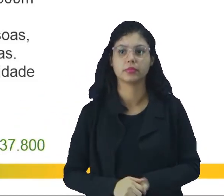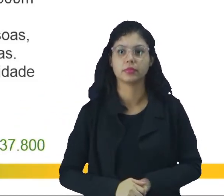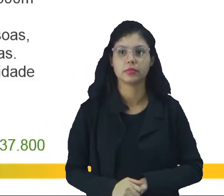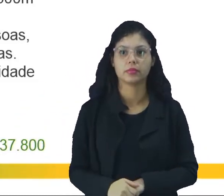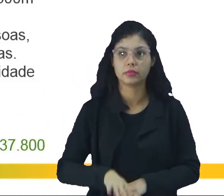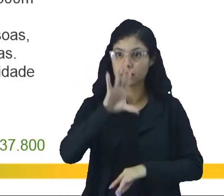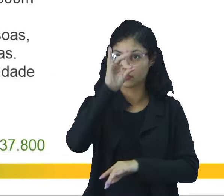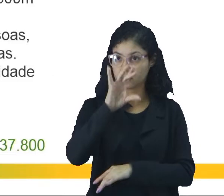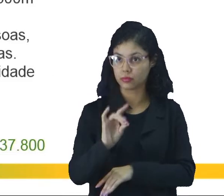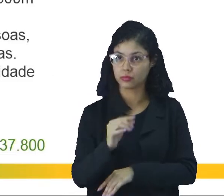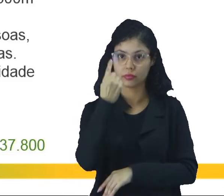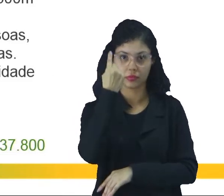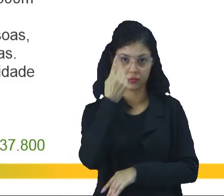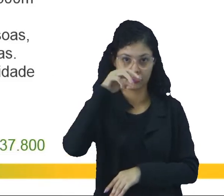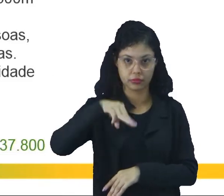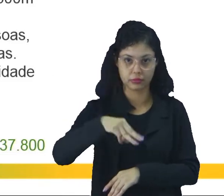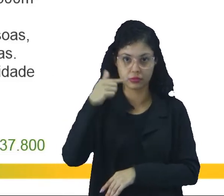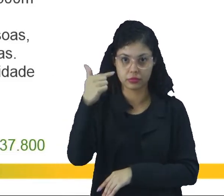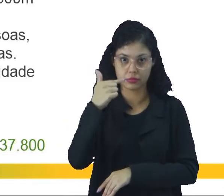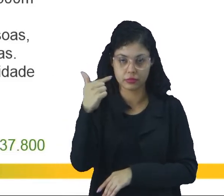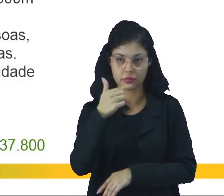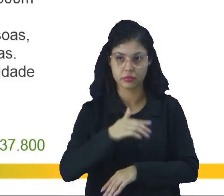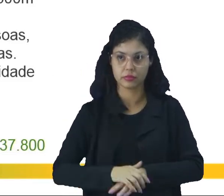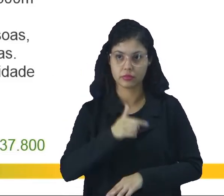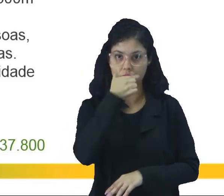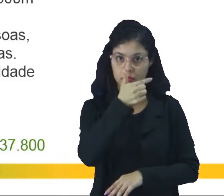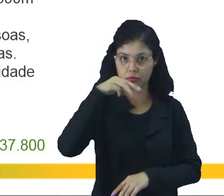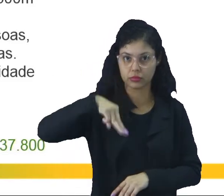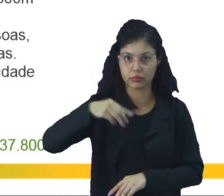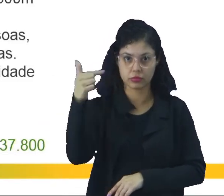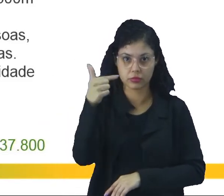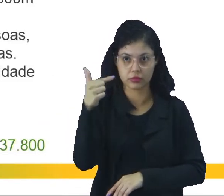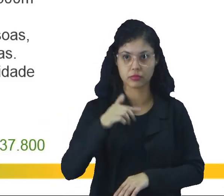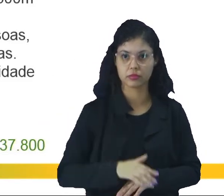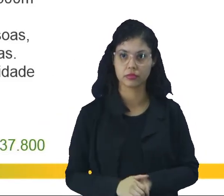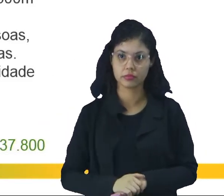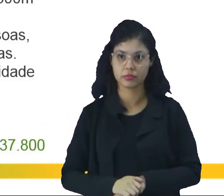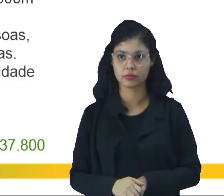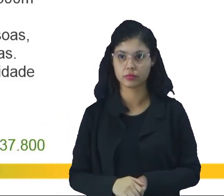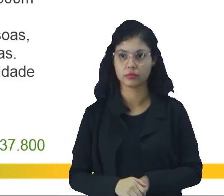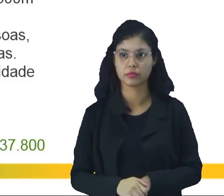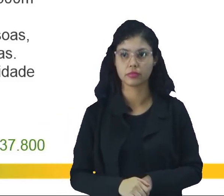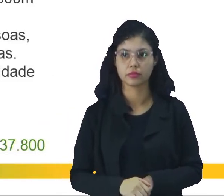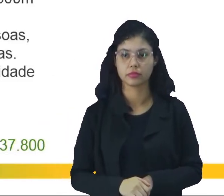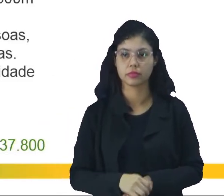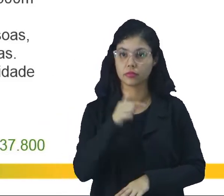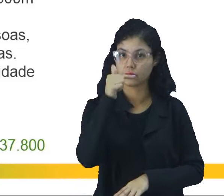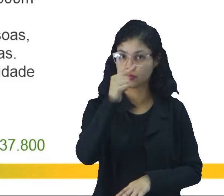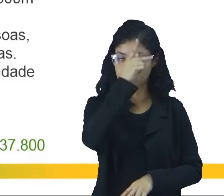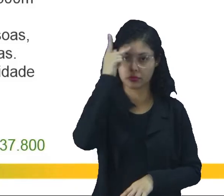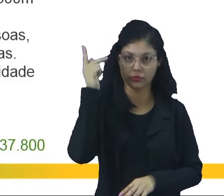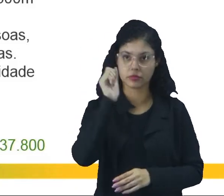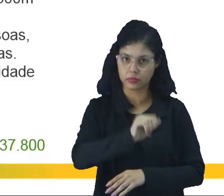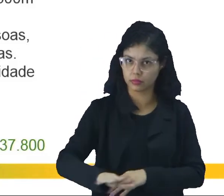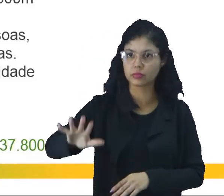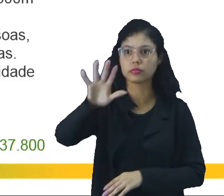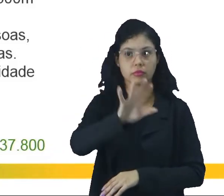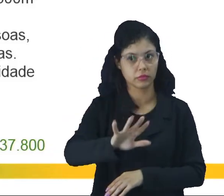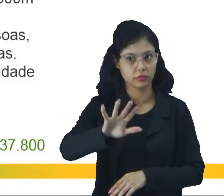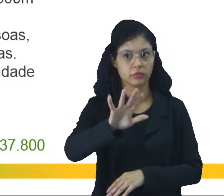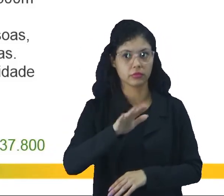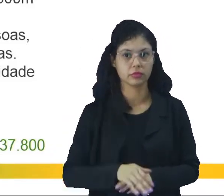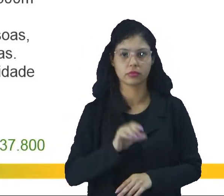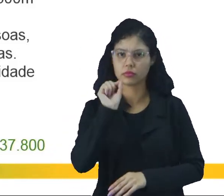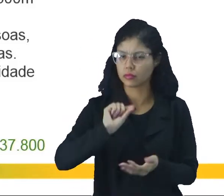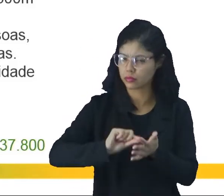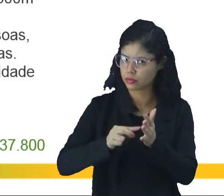Cada metro quadrado, nesse caso aqui, ó, cada 2 metros quadrados dá 7 pessoas, geralmente nesse caso.